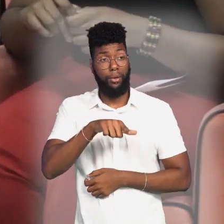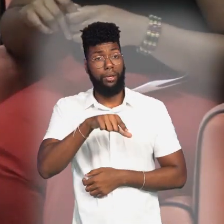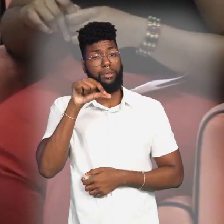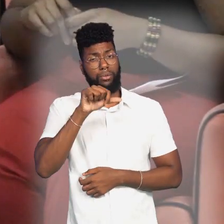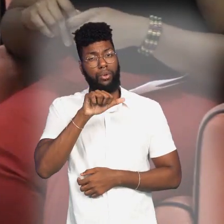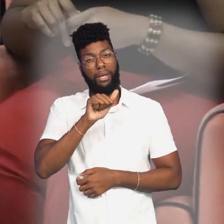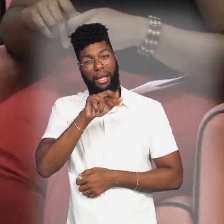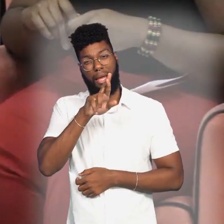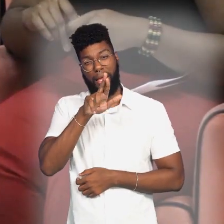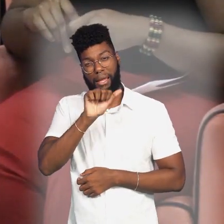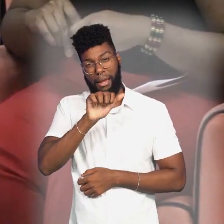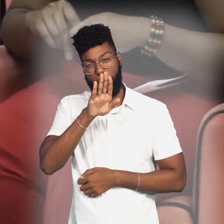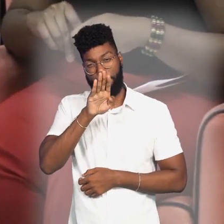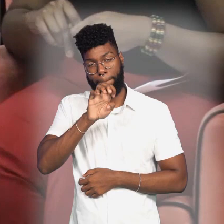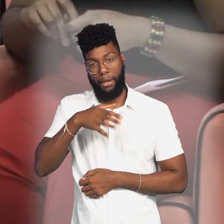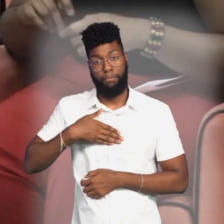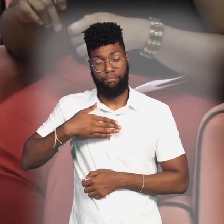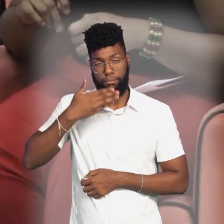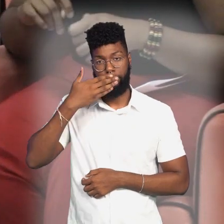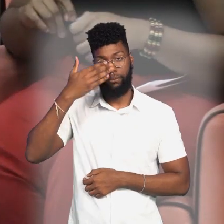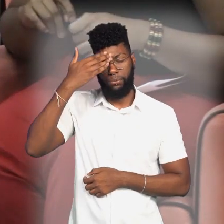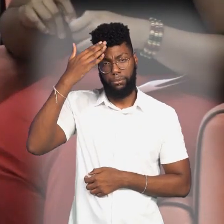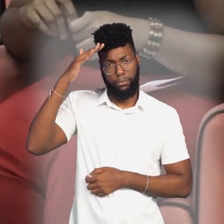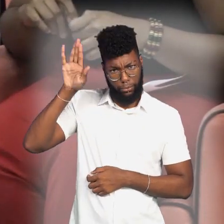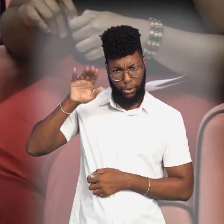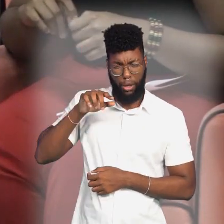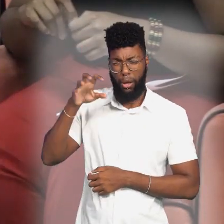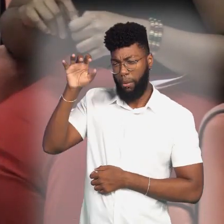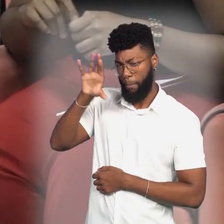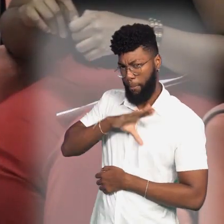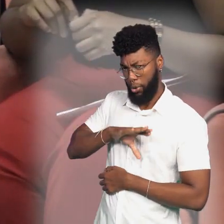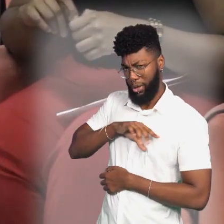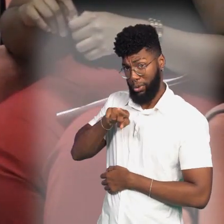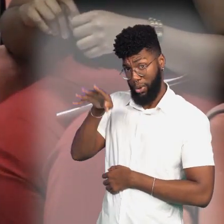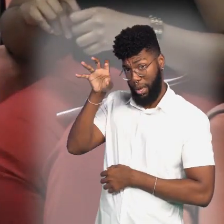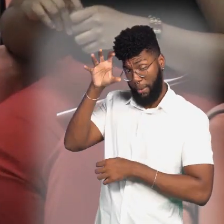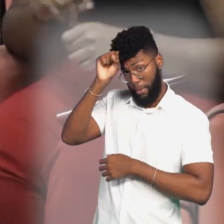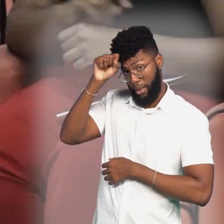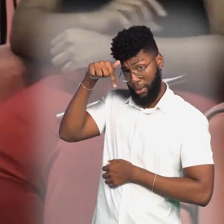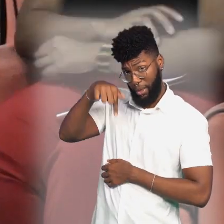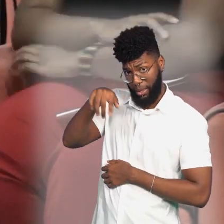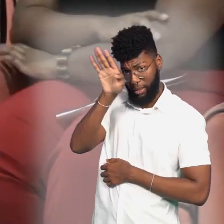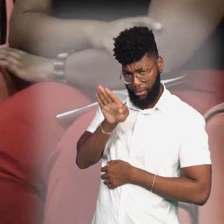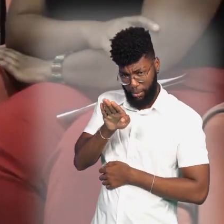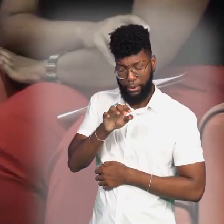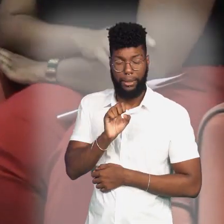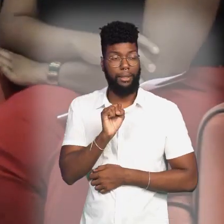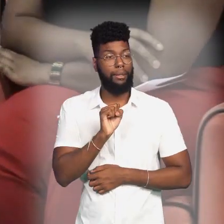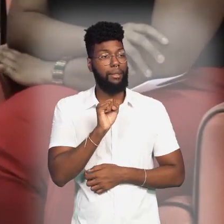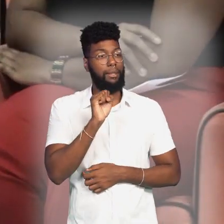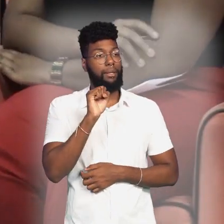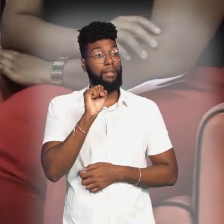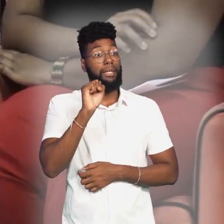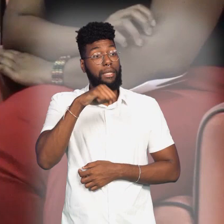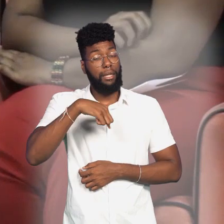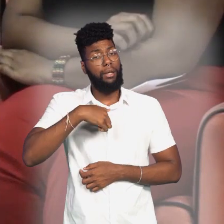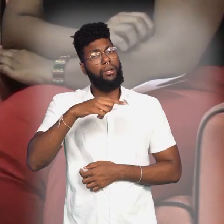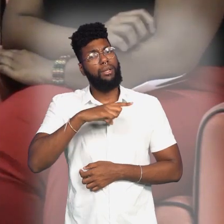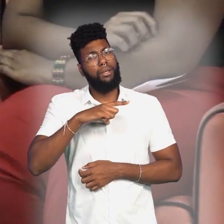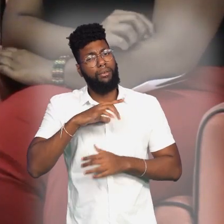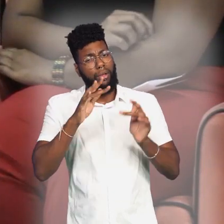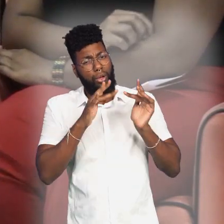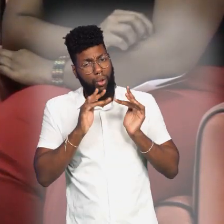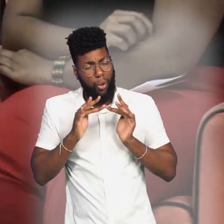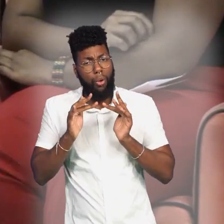árabe. O português tu aprendeu aqui. O português eu não conhecia, aprendi aqui. Mas eu já tive contato porque no sul do Senegal